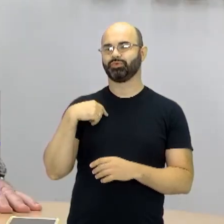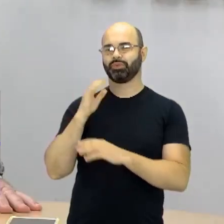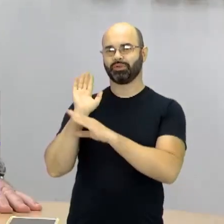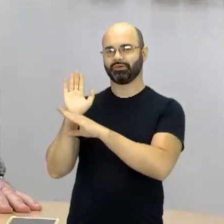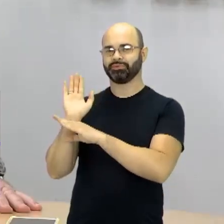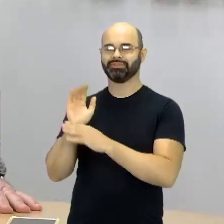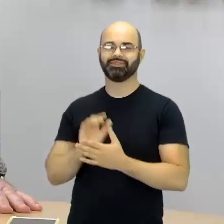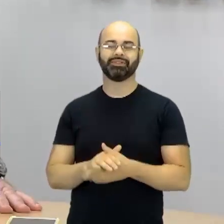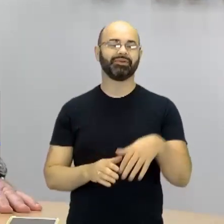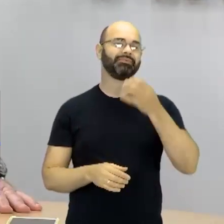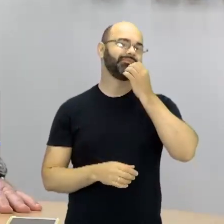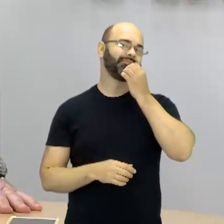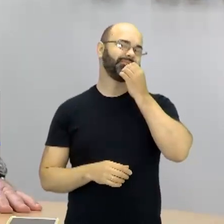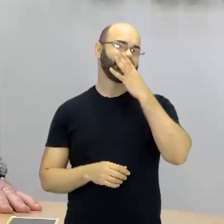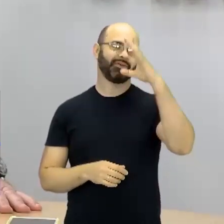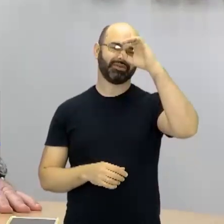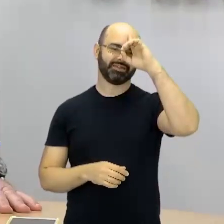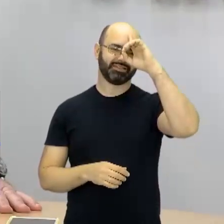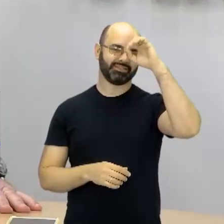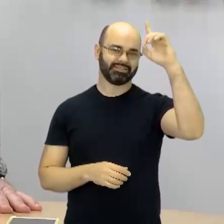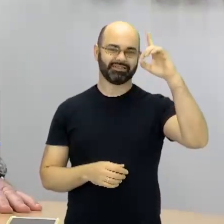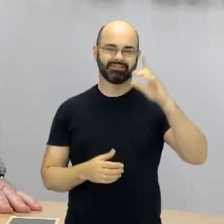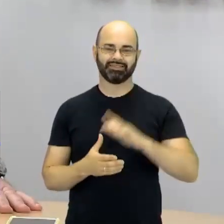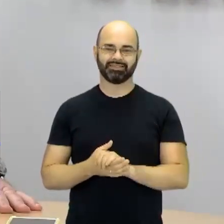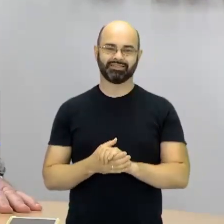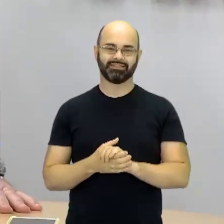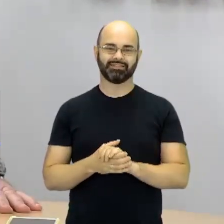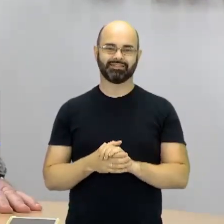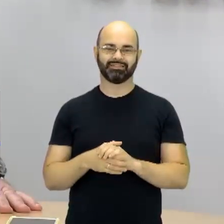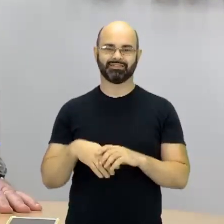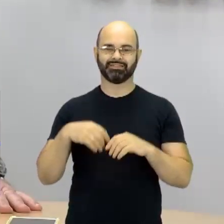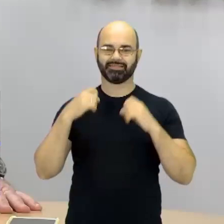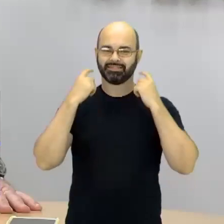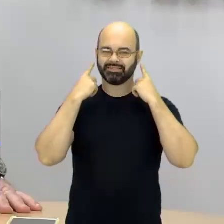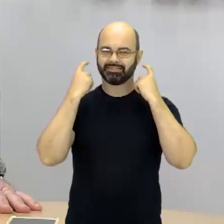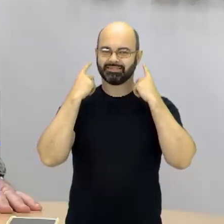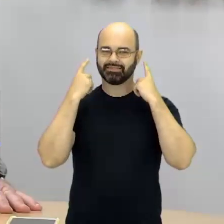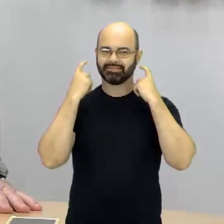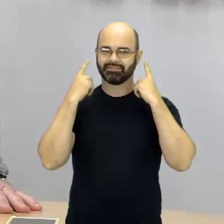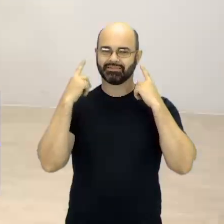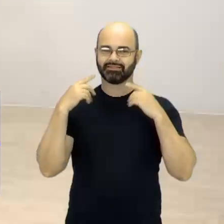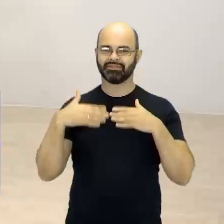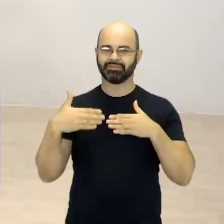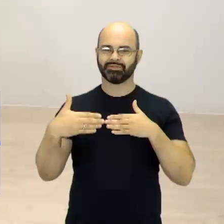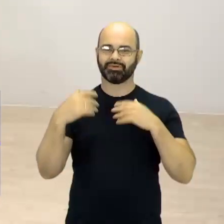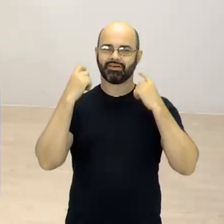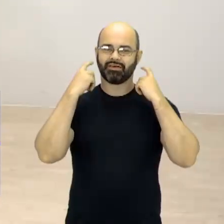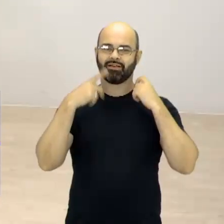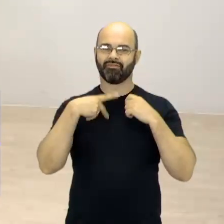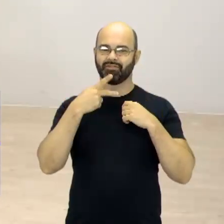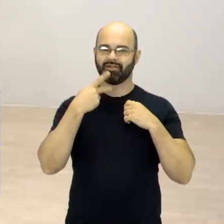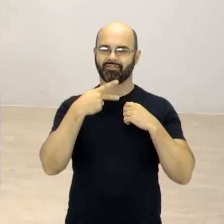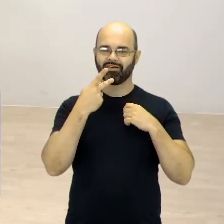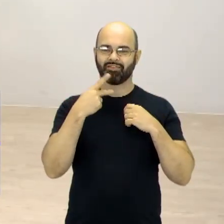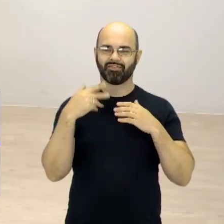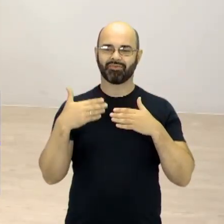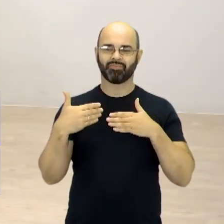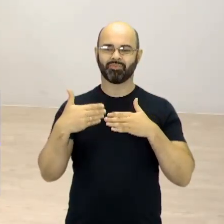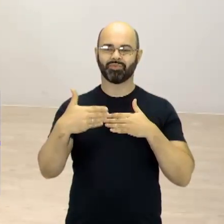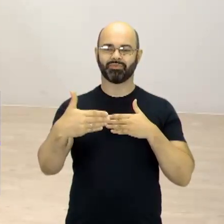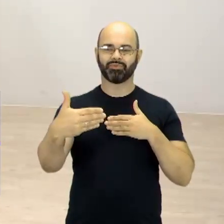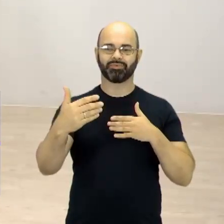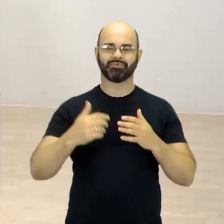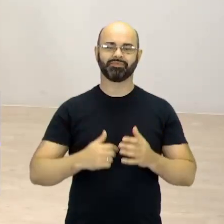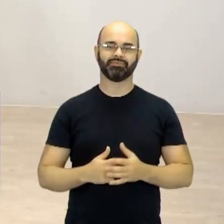dia, Magnus. Você tá pipocando assim, tum-tum-tum-tum-tum, tá Como ficando assim? Como bonito. assim, pipocando, Não, sim, rapaz? não, Não pipoco, pipocando não. falando, né? Não é pipocando jogando, por